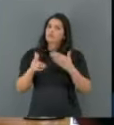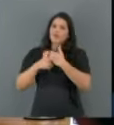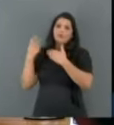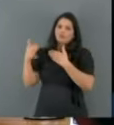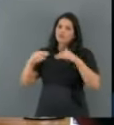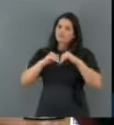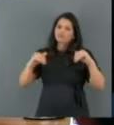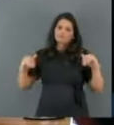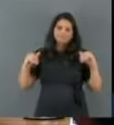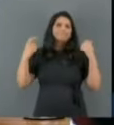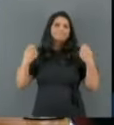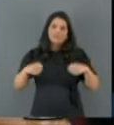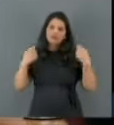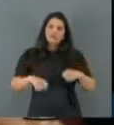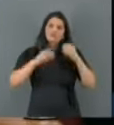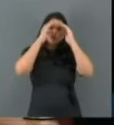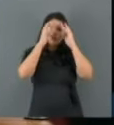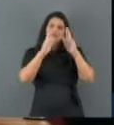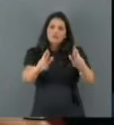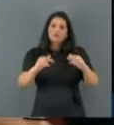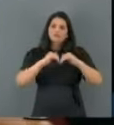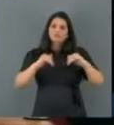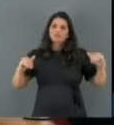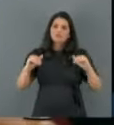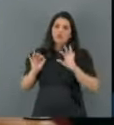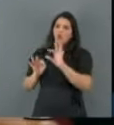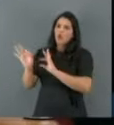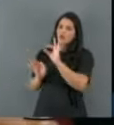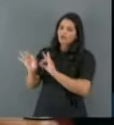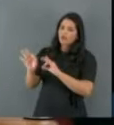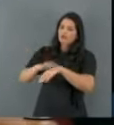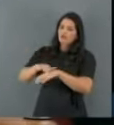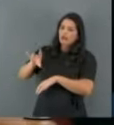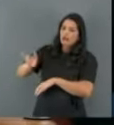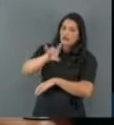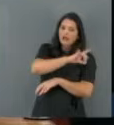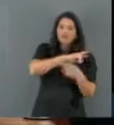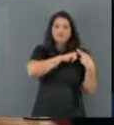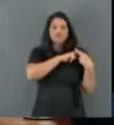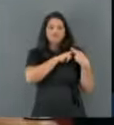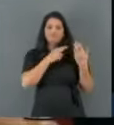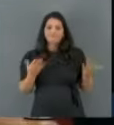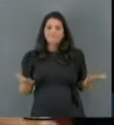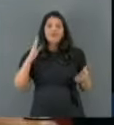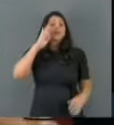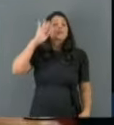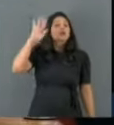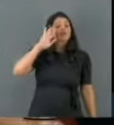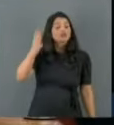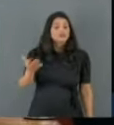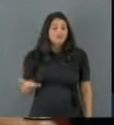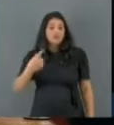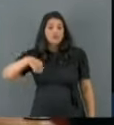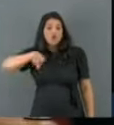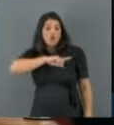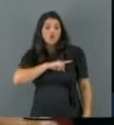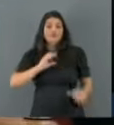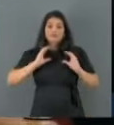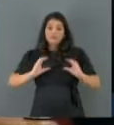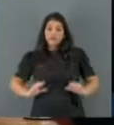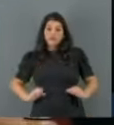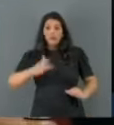Então, tivemos que, com todo respeito, dar um freio de arrumação, cada qual no seu quadrado. Imagine os senhores, ou nós, como cidadãos,